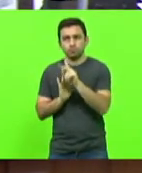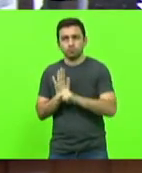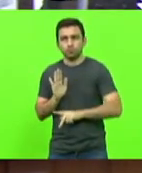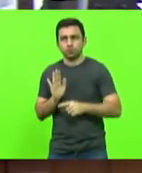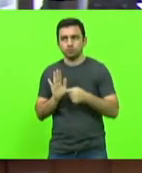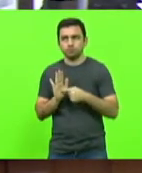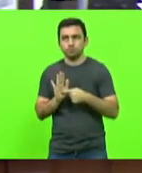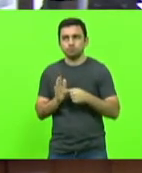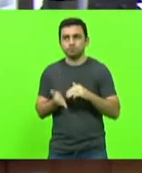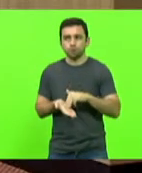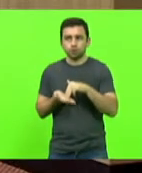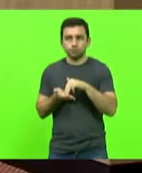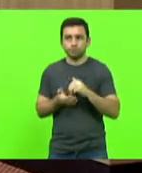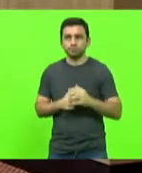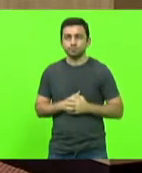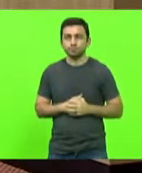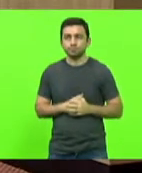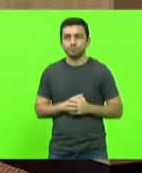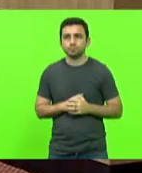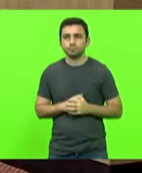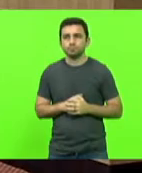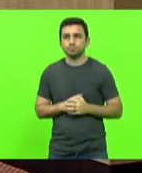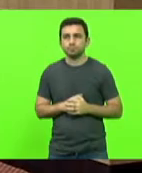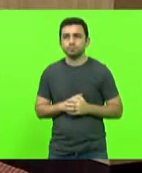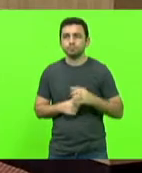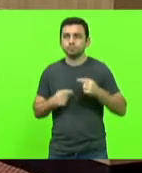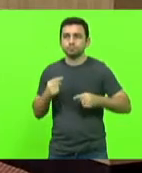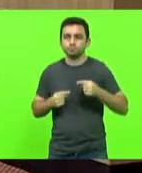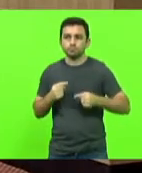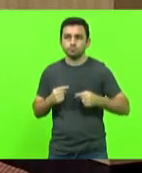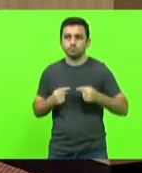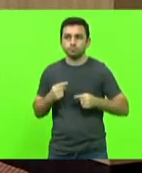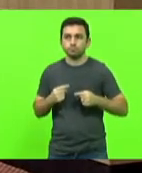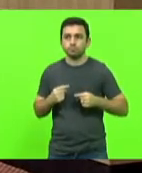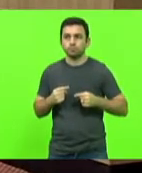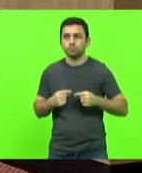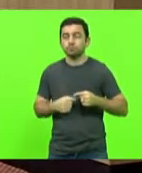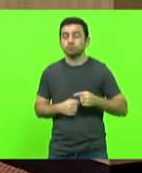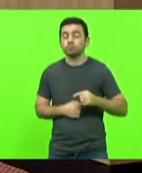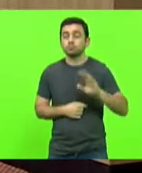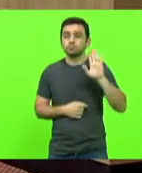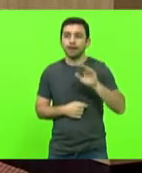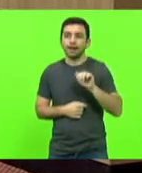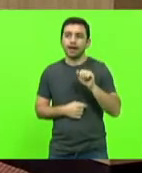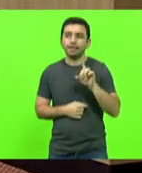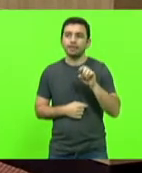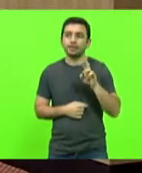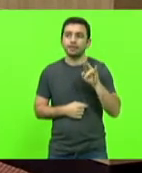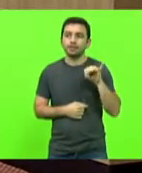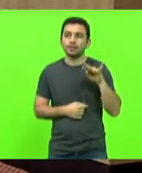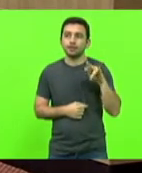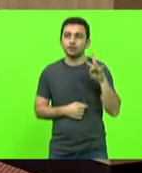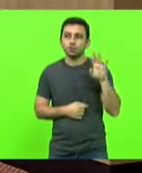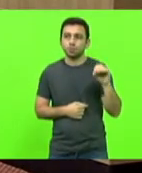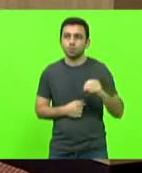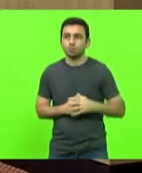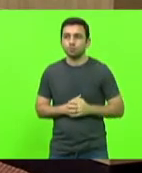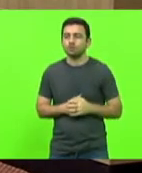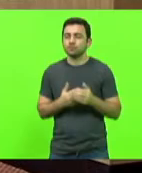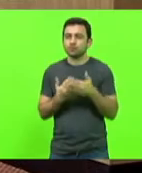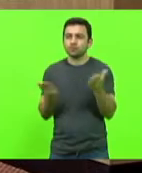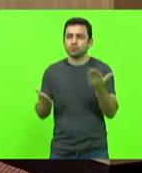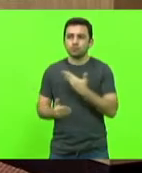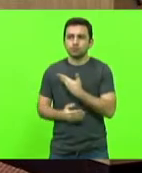essa moção. Para discutir a matéria, com a palavra, o deputado Adrianinho. Senhor presidente, colegas